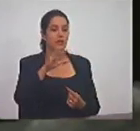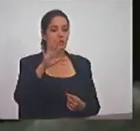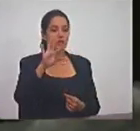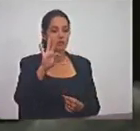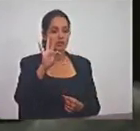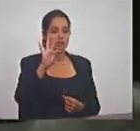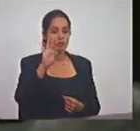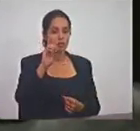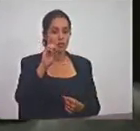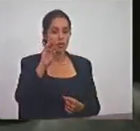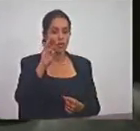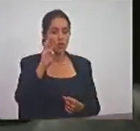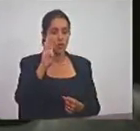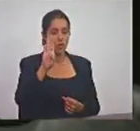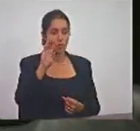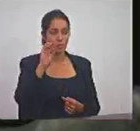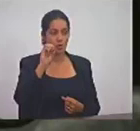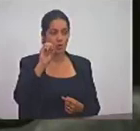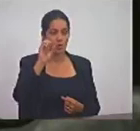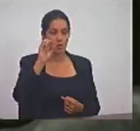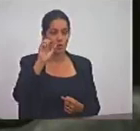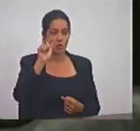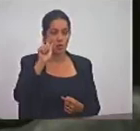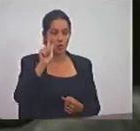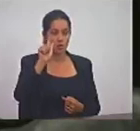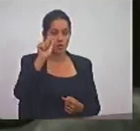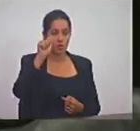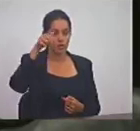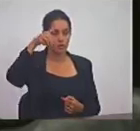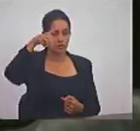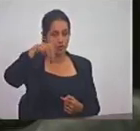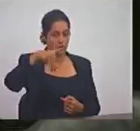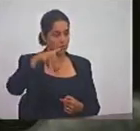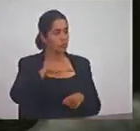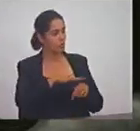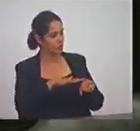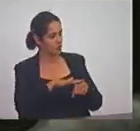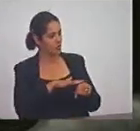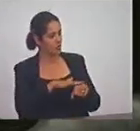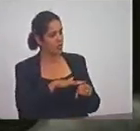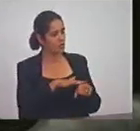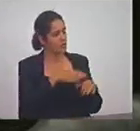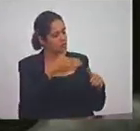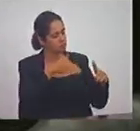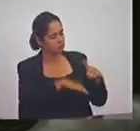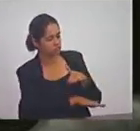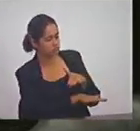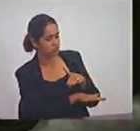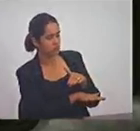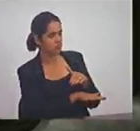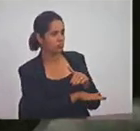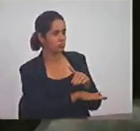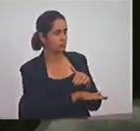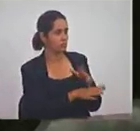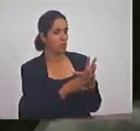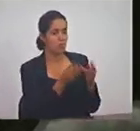Dado, ele atendeu toda a reivindicação daquele pessoal. E na parte de baixo da Praça do Tobogã, como lá o